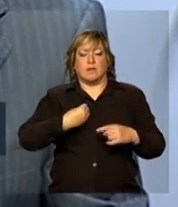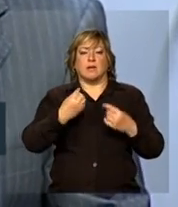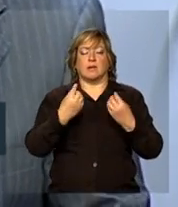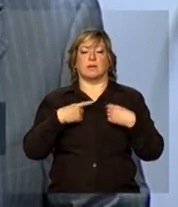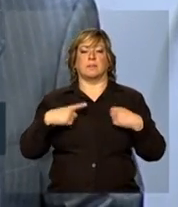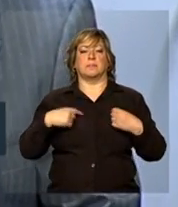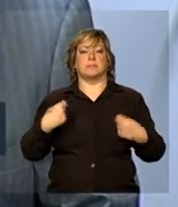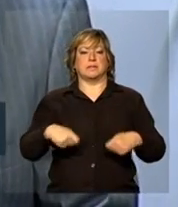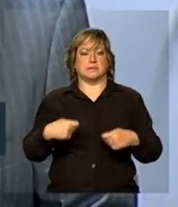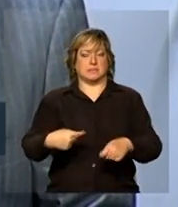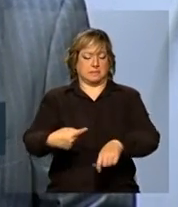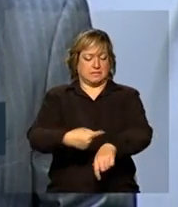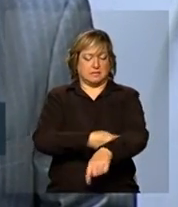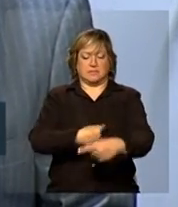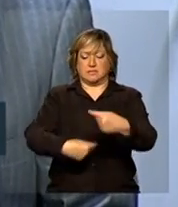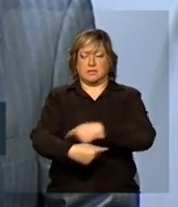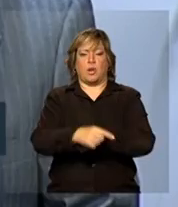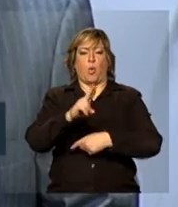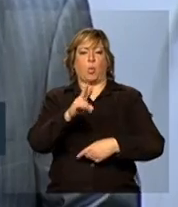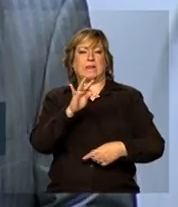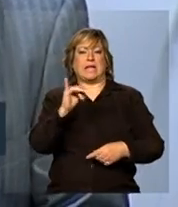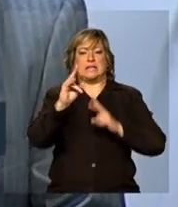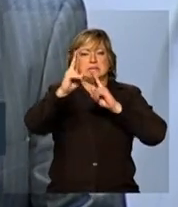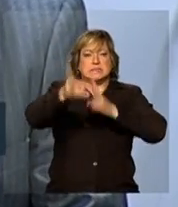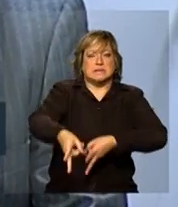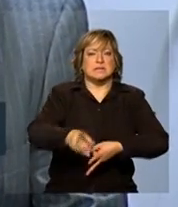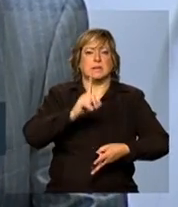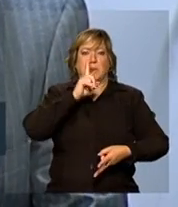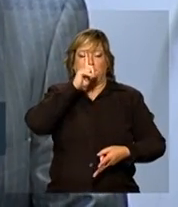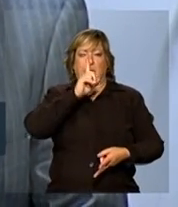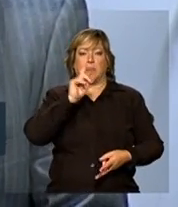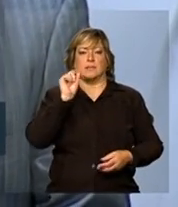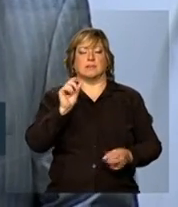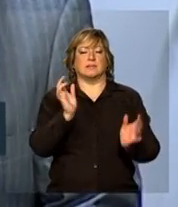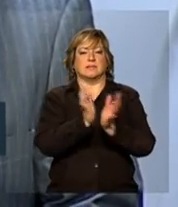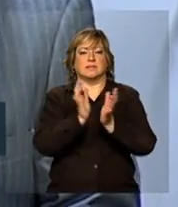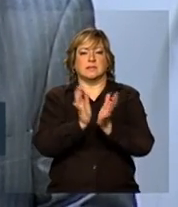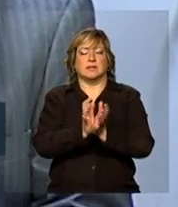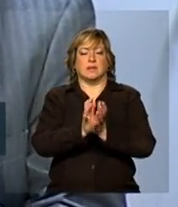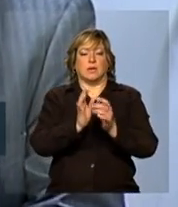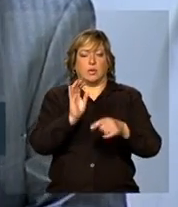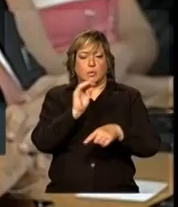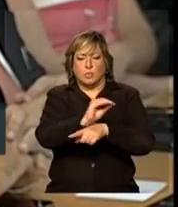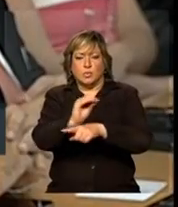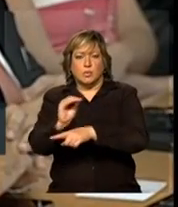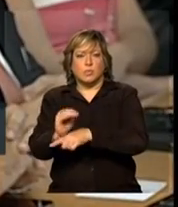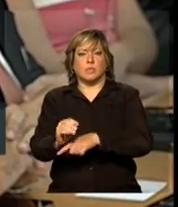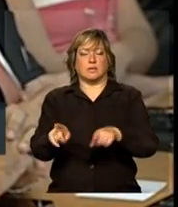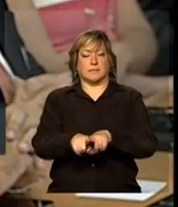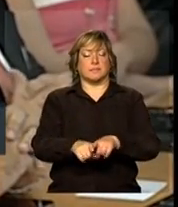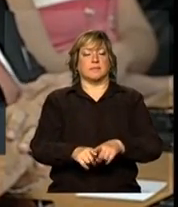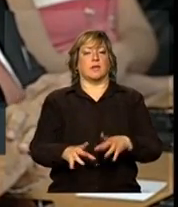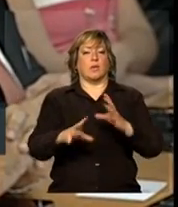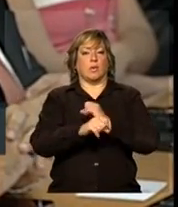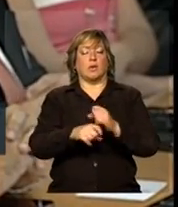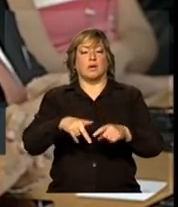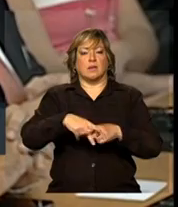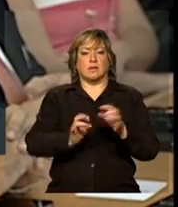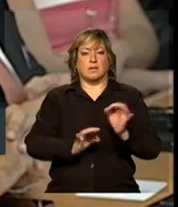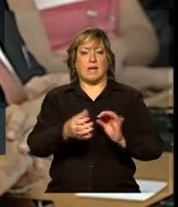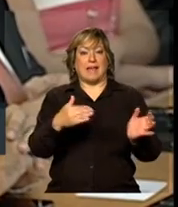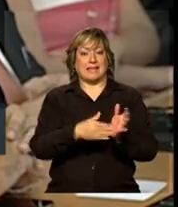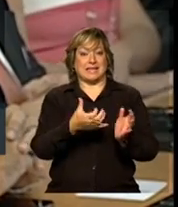dos cuidados de terapia intensiva, ou seja, do acompanhamento ambulatorial. Então, nós damos um reajuste de até